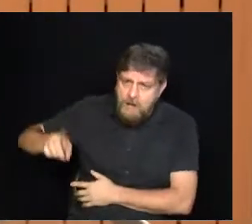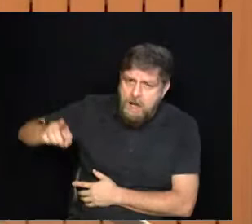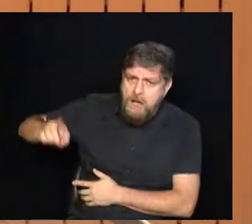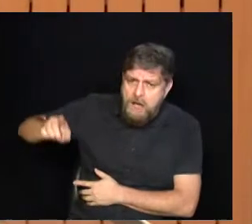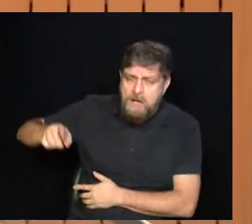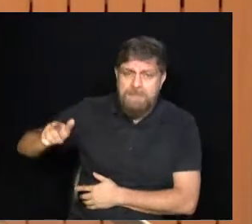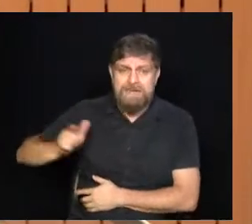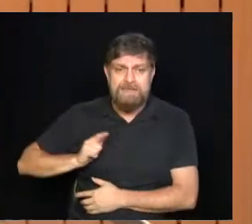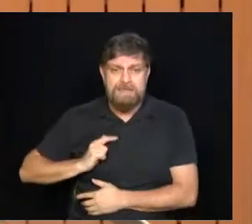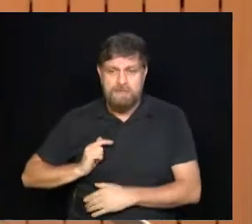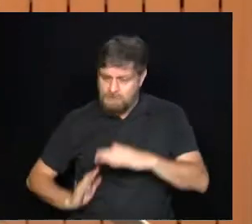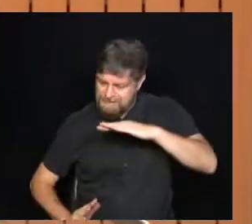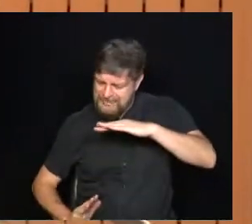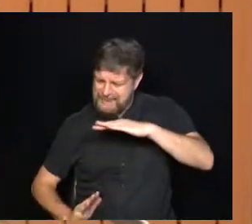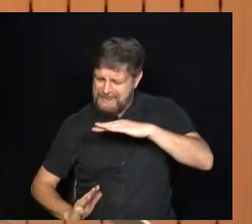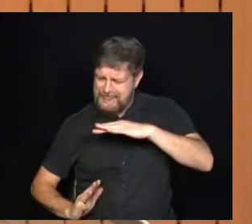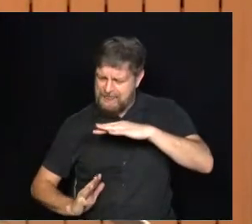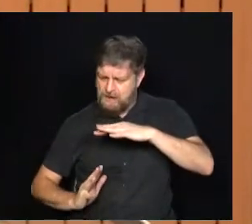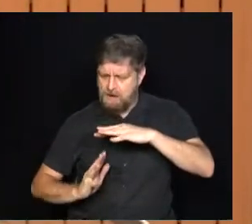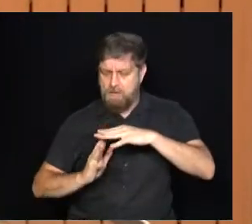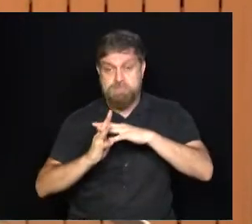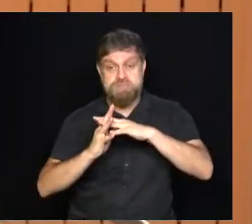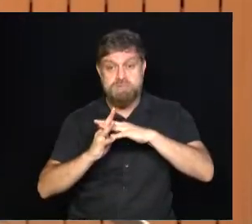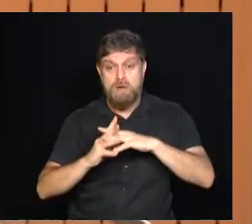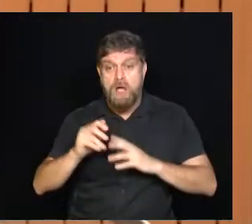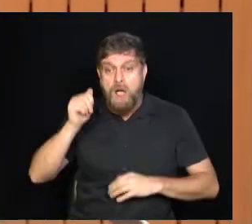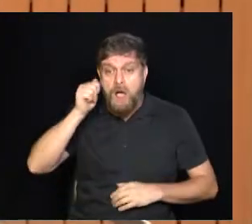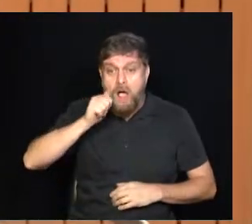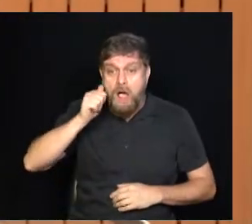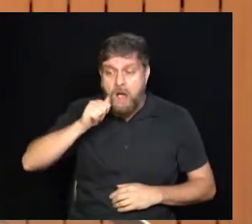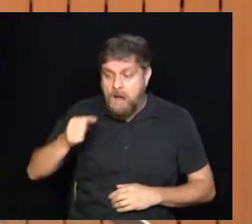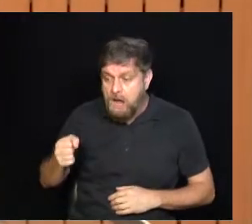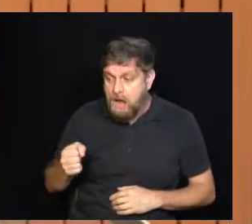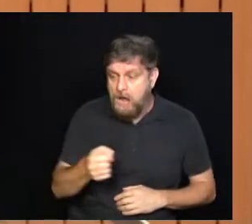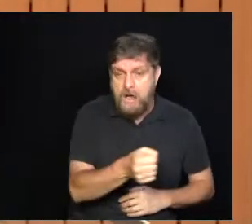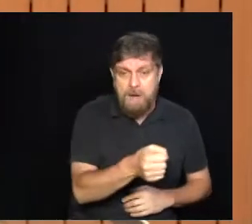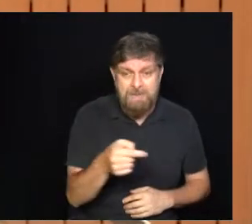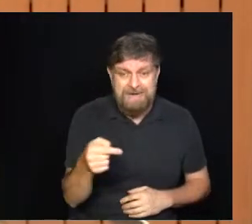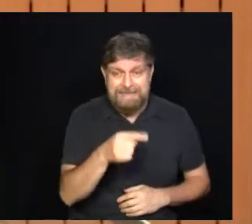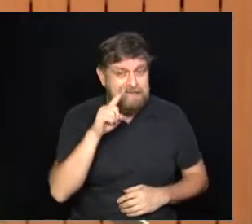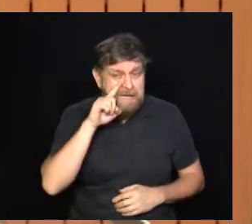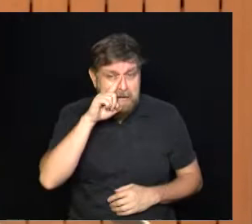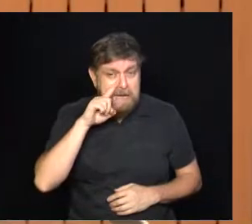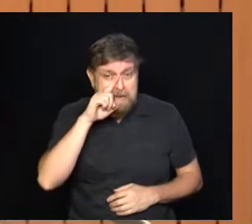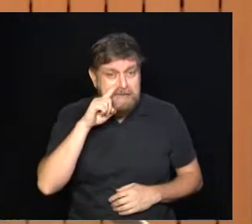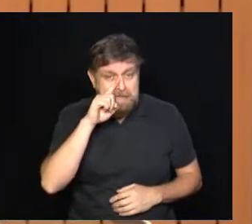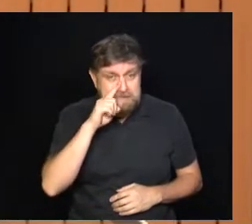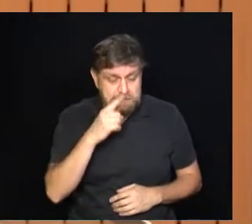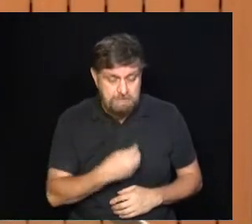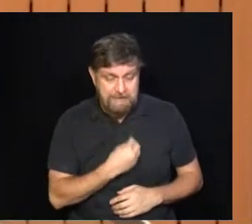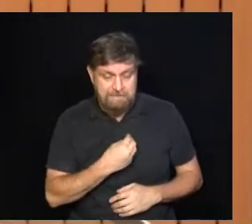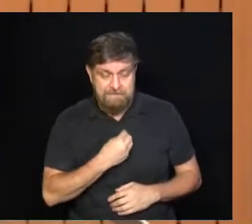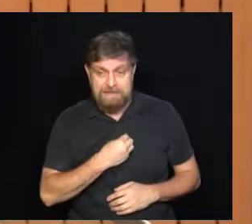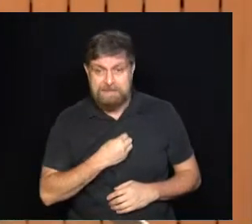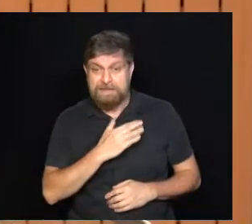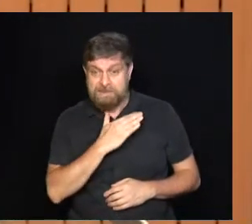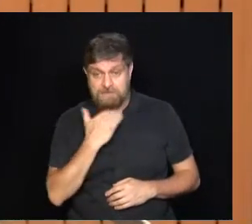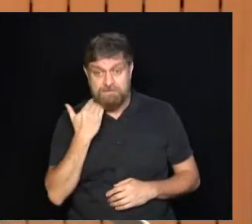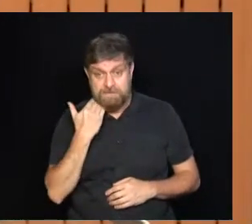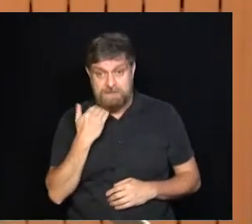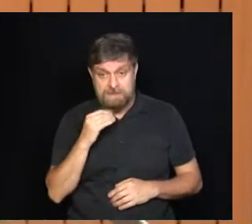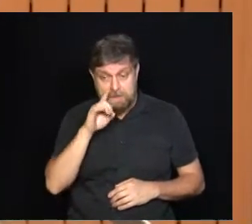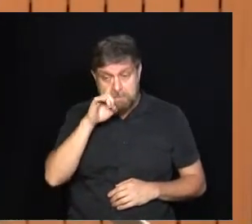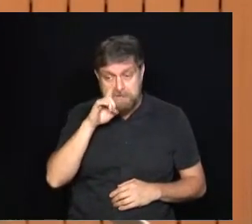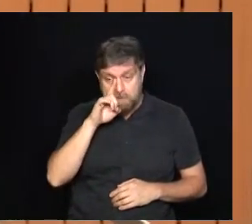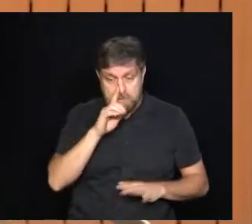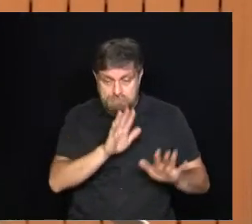tem um nível de violência que coloca a mulher numa condição de risco pessoal, social e de vida. Então,